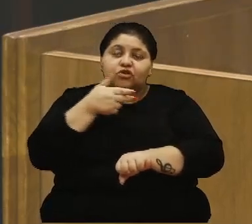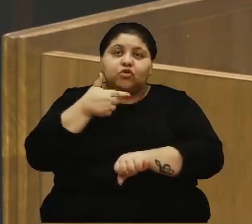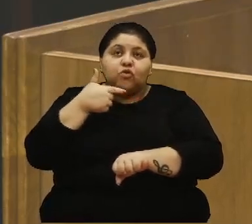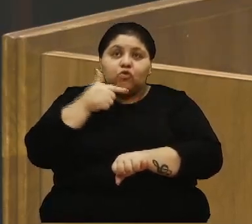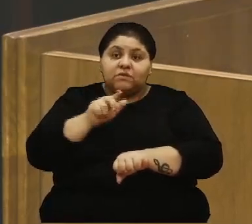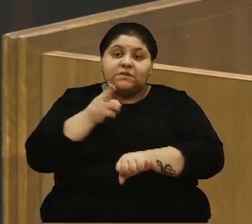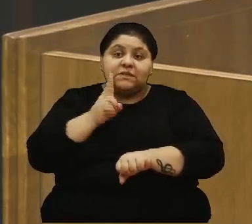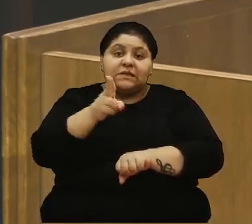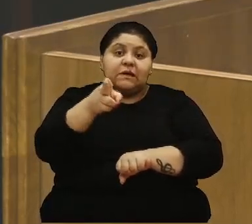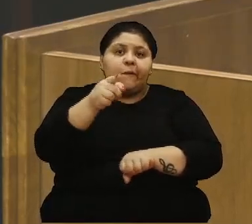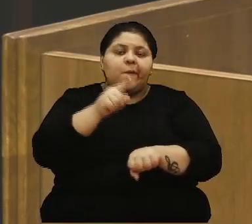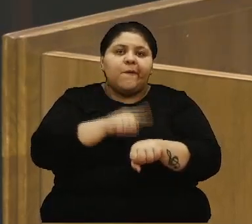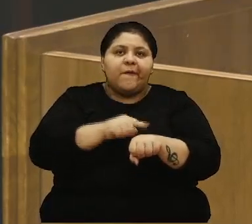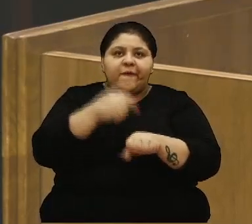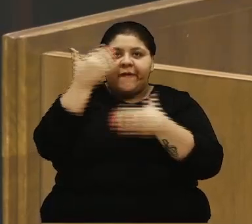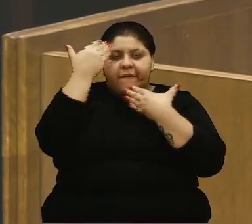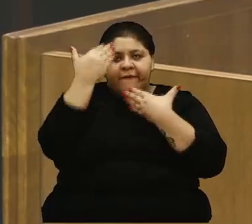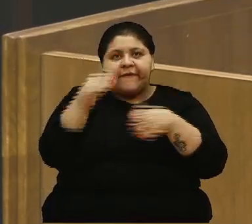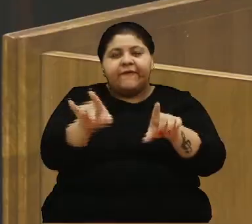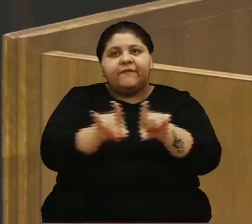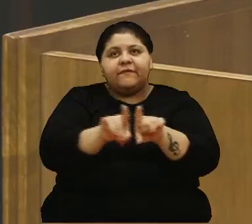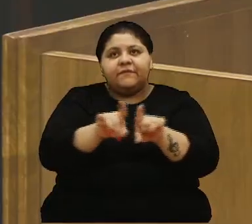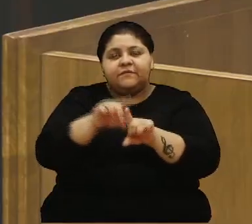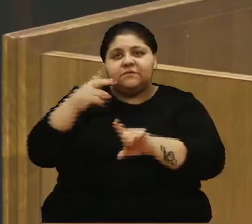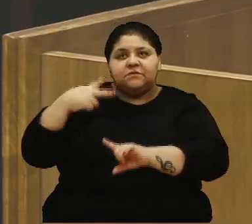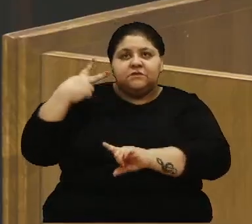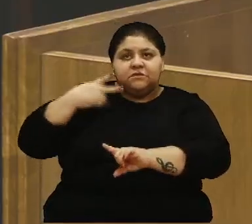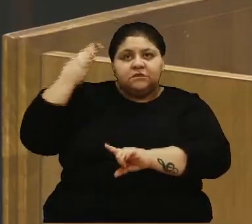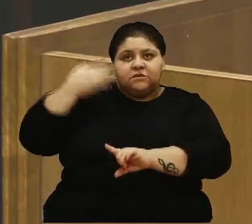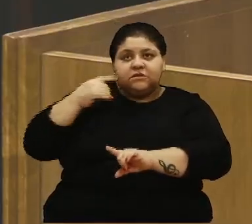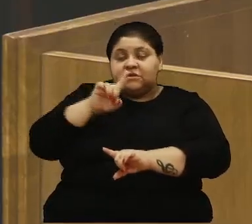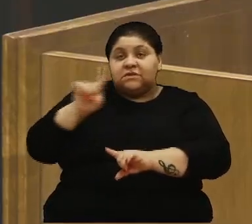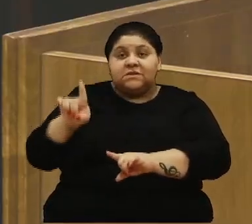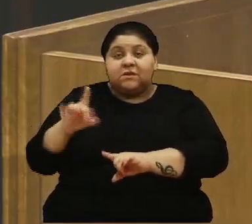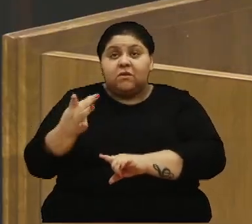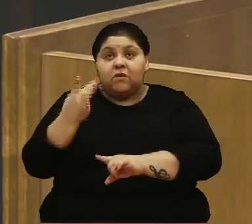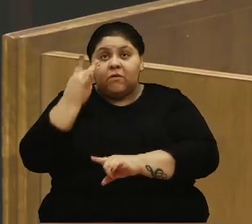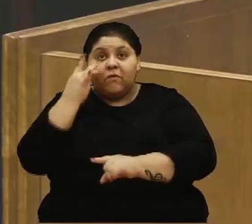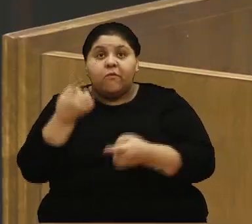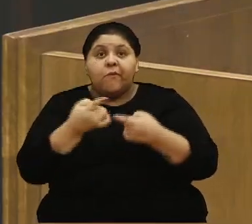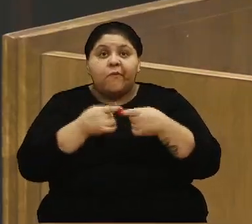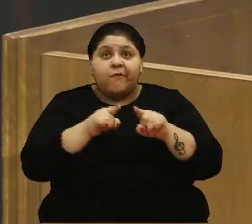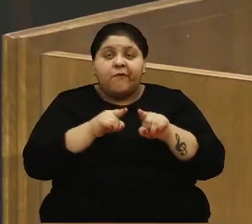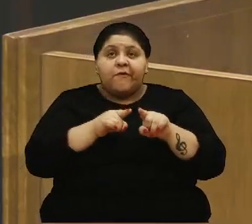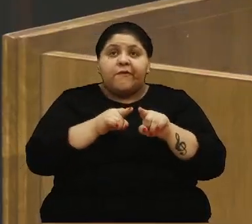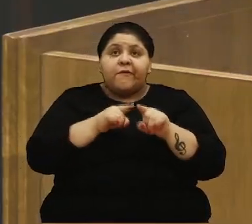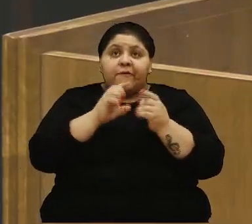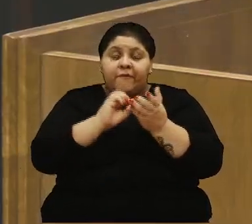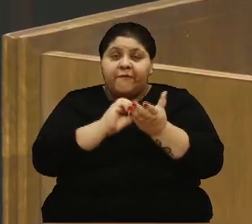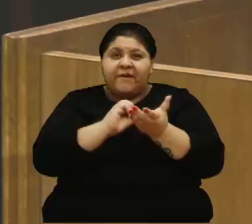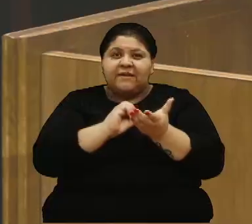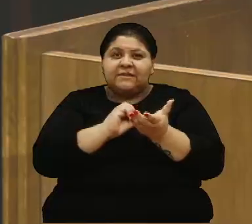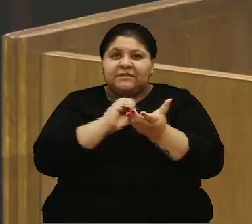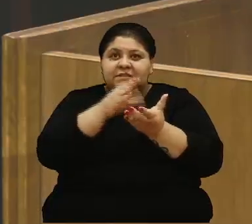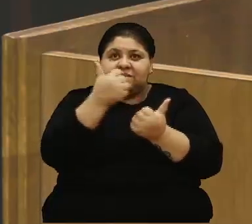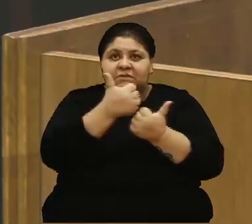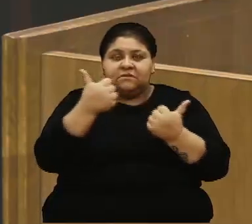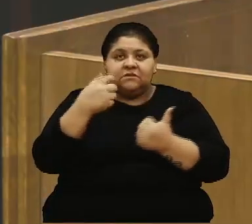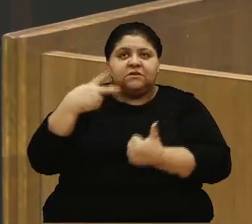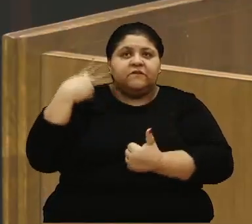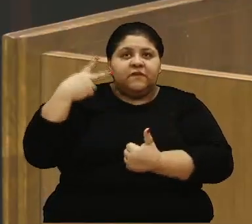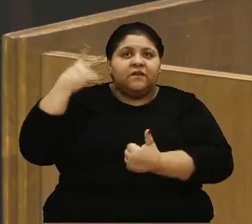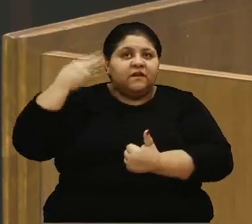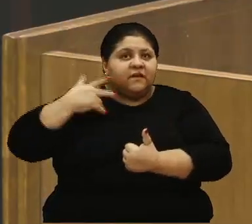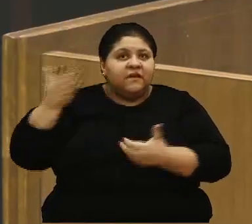muito tempo. Agradecer também a vereadora Daiane Mello, que não esteve presente, mas encaminhou a Paula, que é a assessora dela, a vereadora Daiane, que